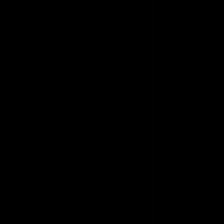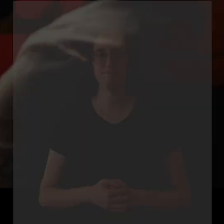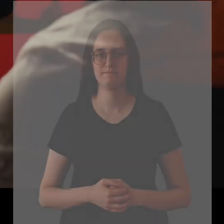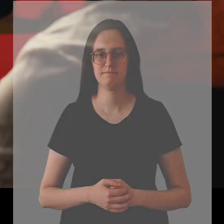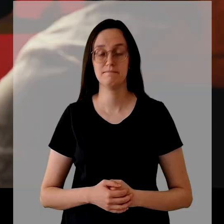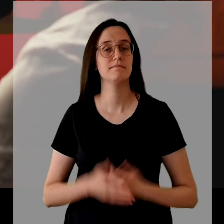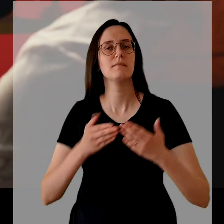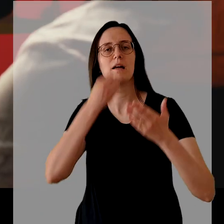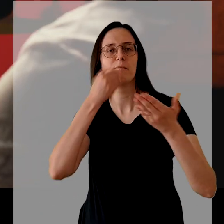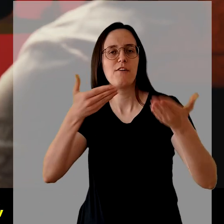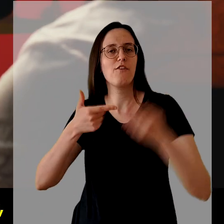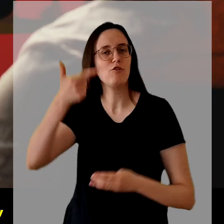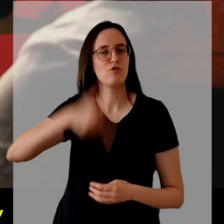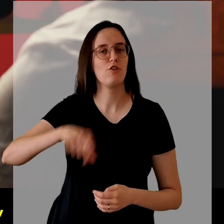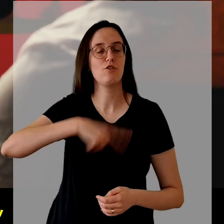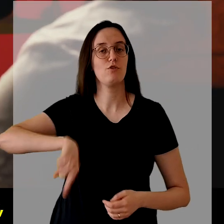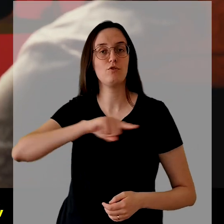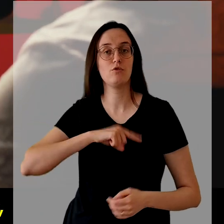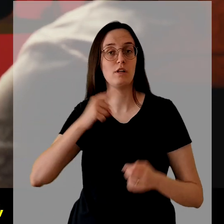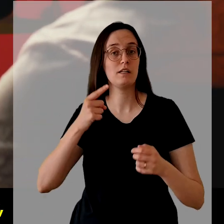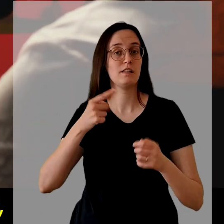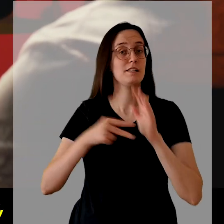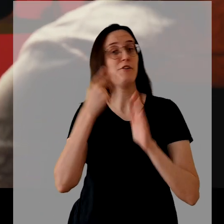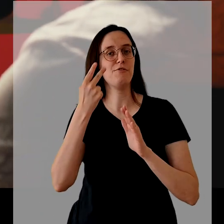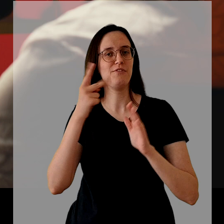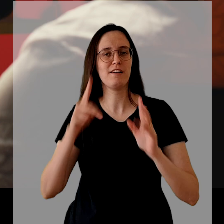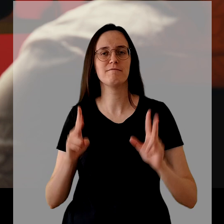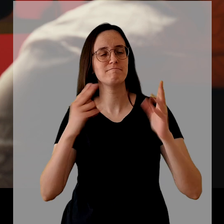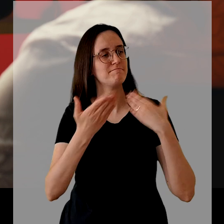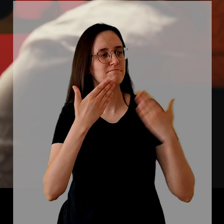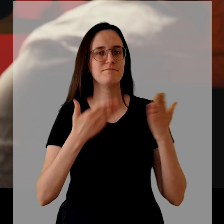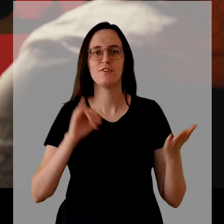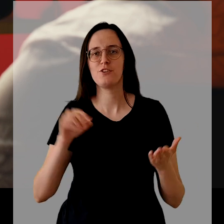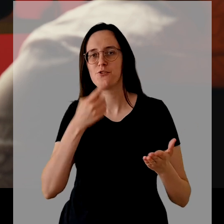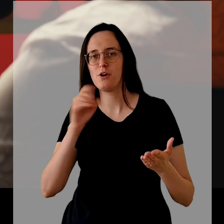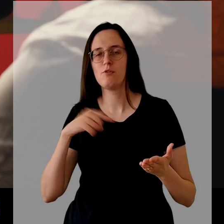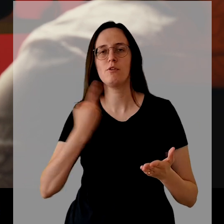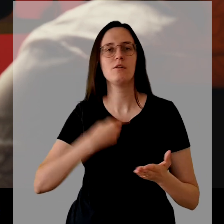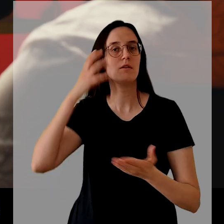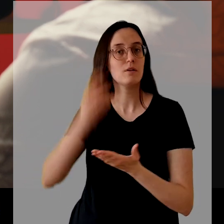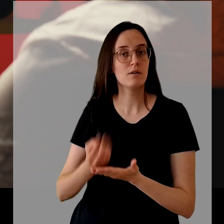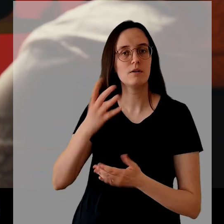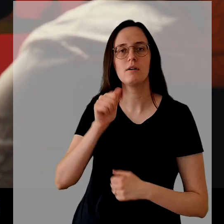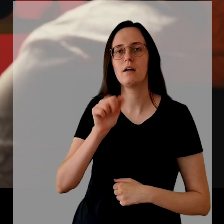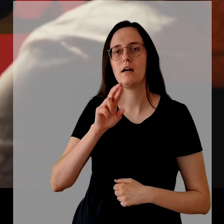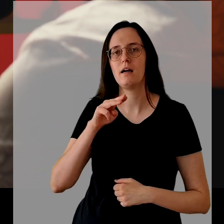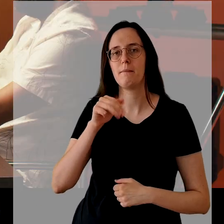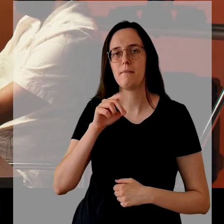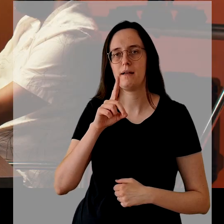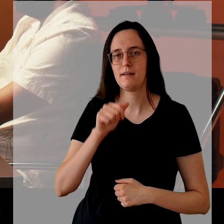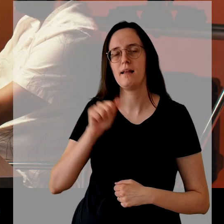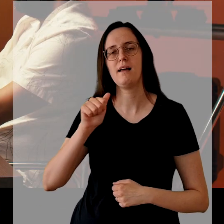Federal. Então sejam bem-vindos novamente ao nosso segundo episódio aqui desse bate-papo com João Castelo Branco, no nosso podcast da Armada